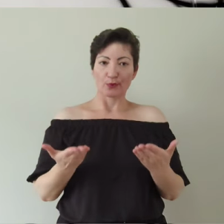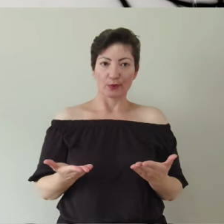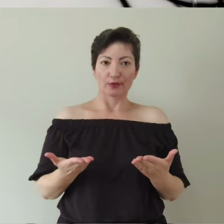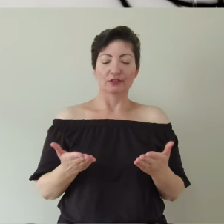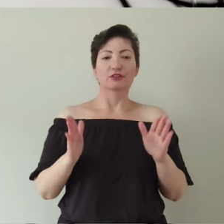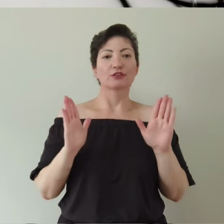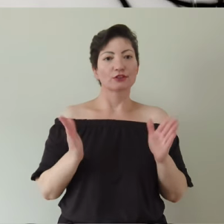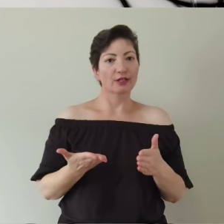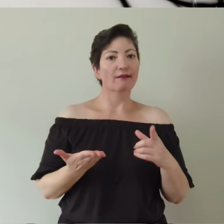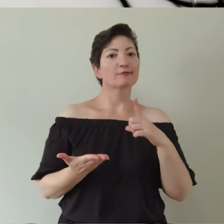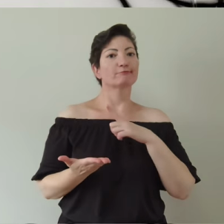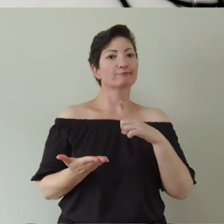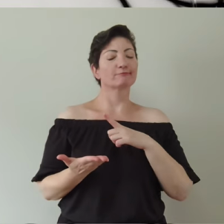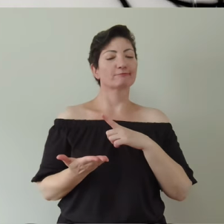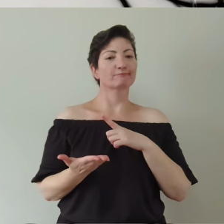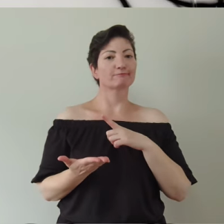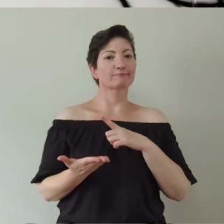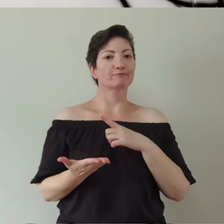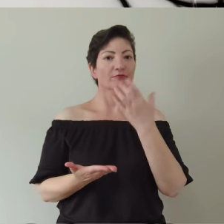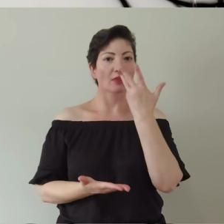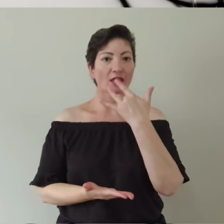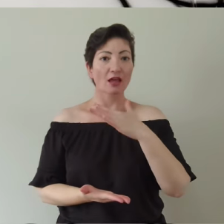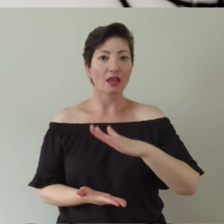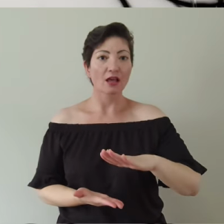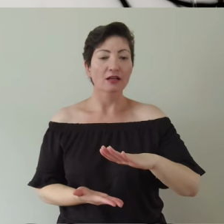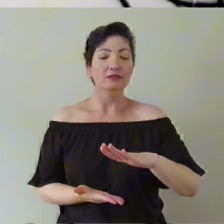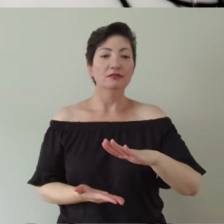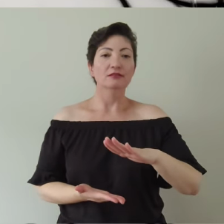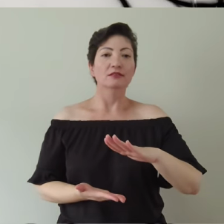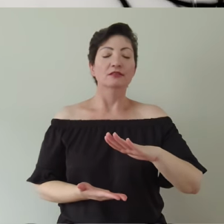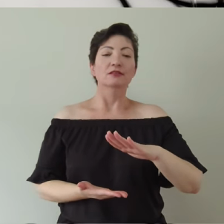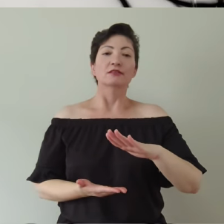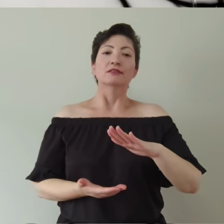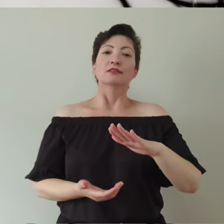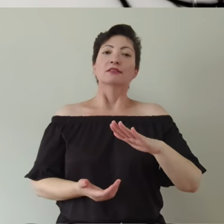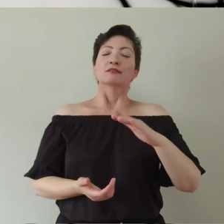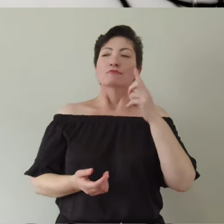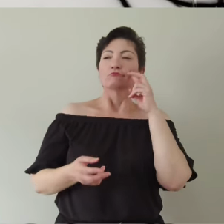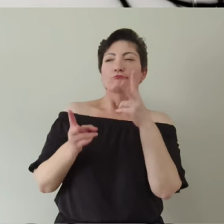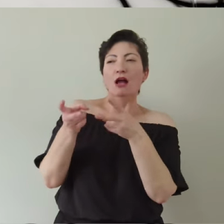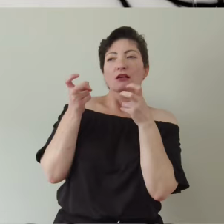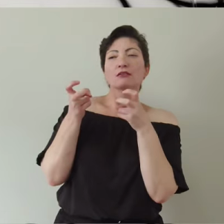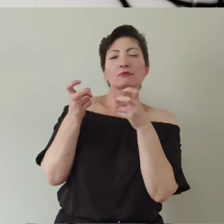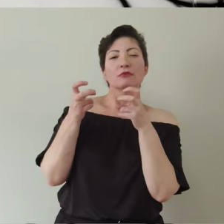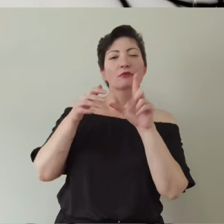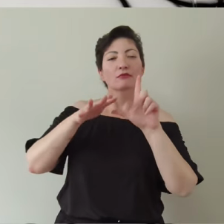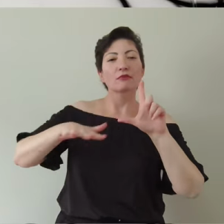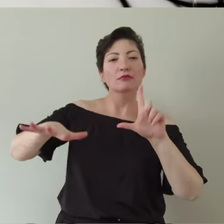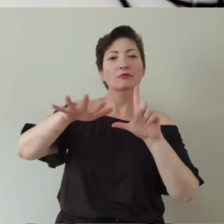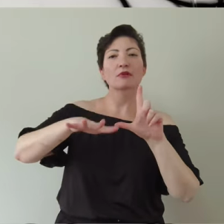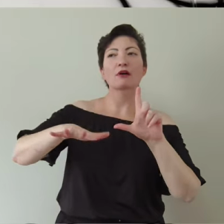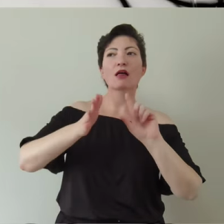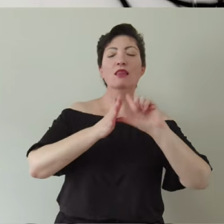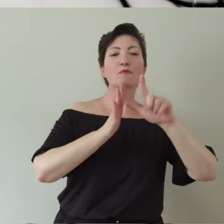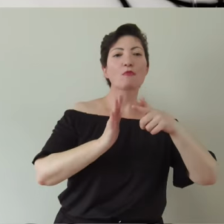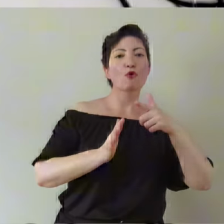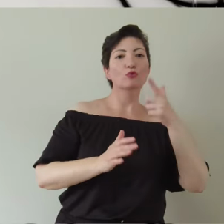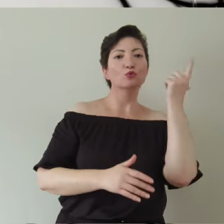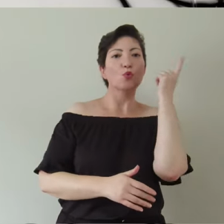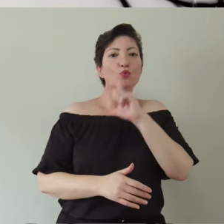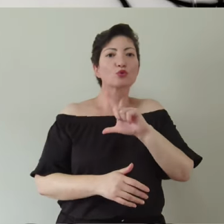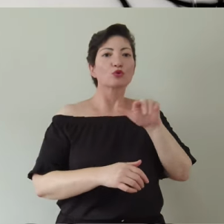gente já teve feedbacks assim, de crianças que, né, a partir do espetáculo conseguiram relatar